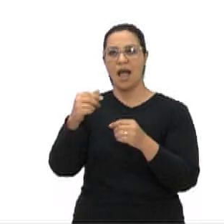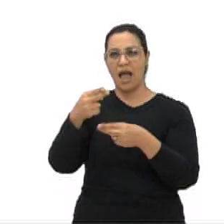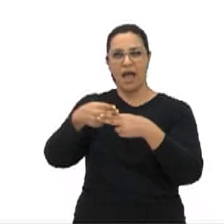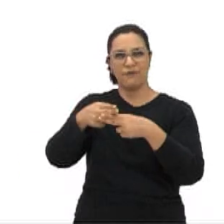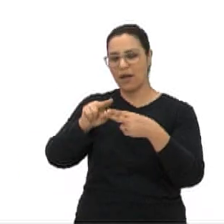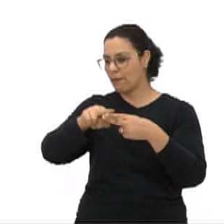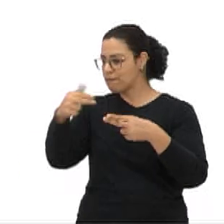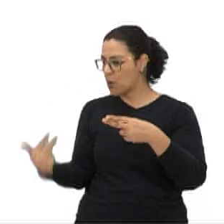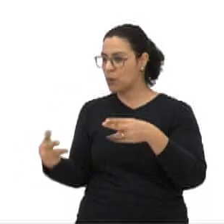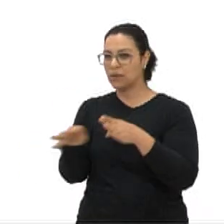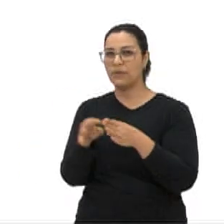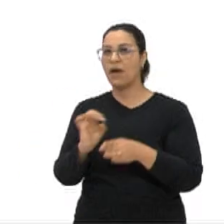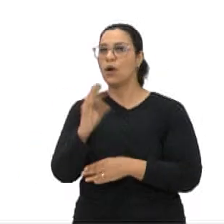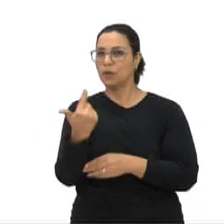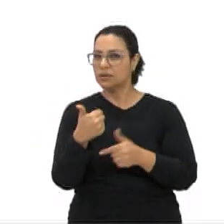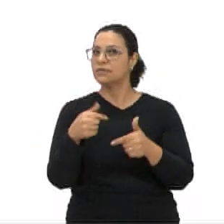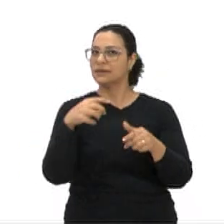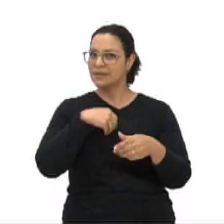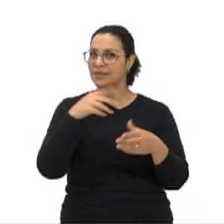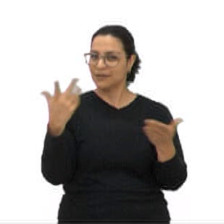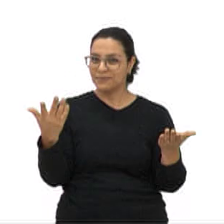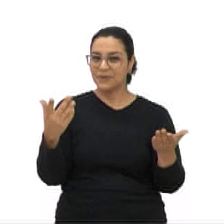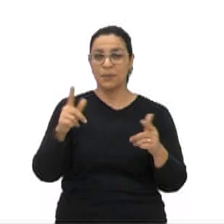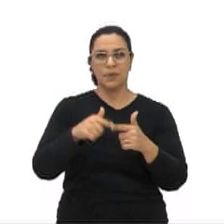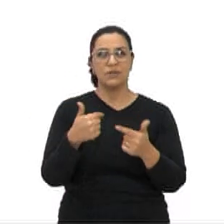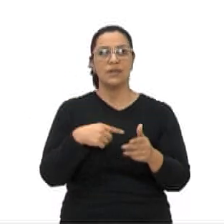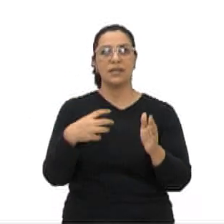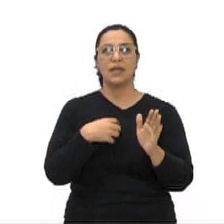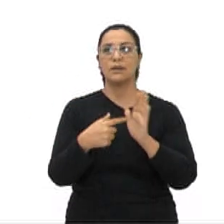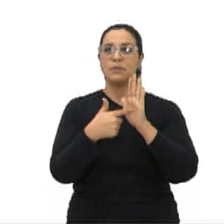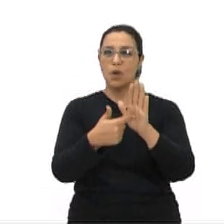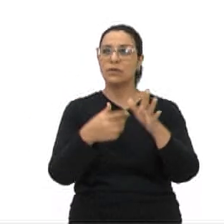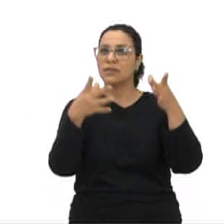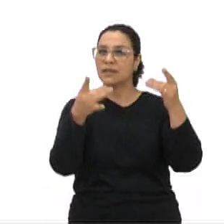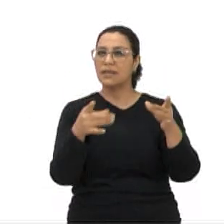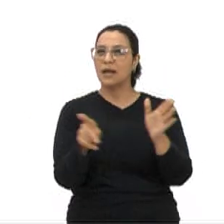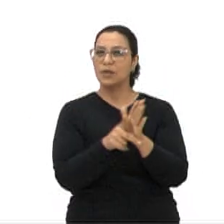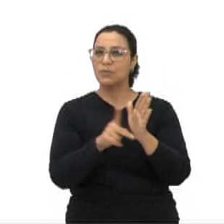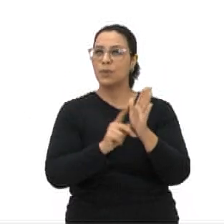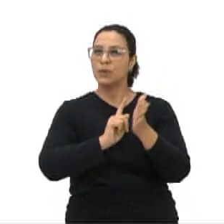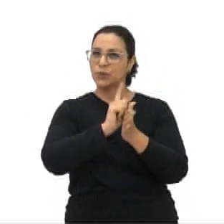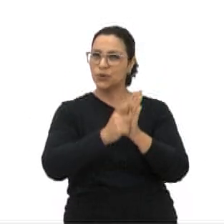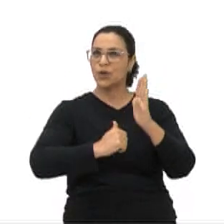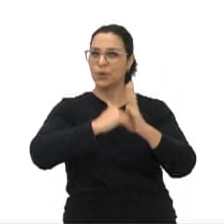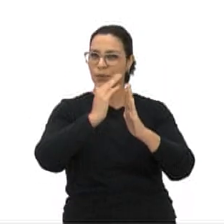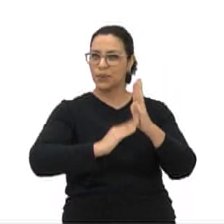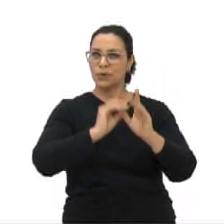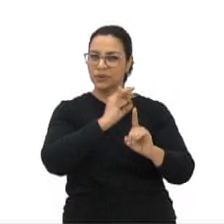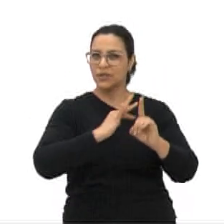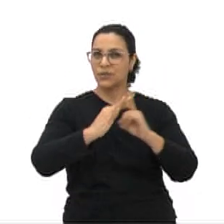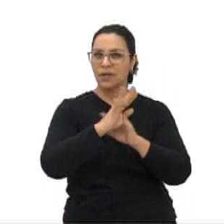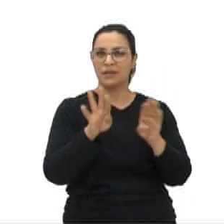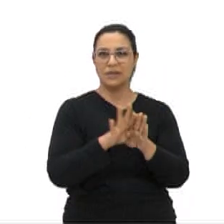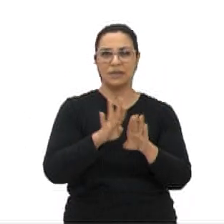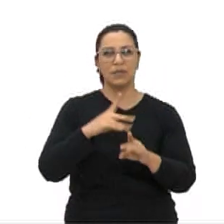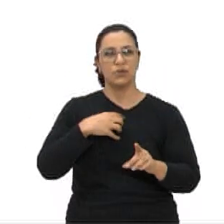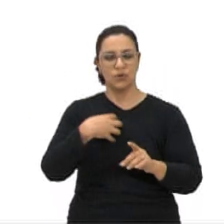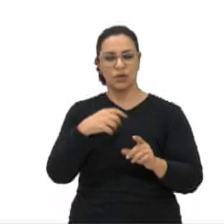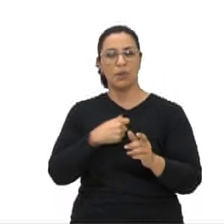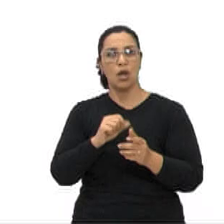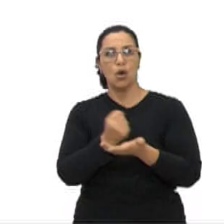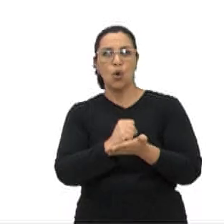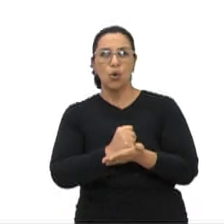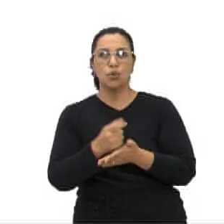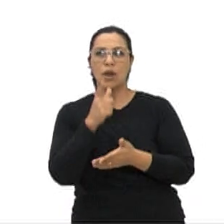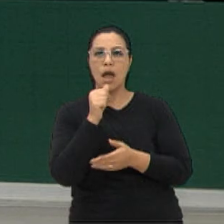vai cair, haverá algumas coisas que vão acontecer aqui, tá? Mas, ao mesmo tempo, ele traz questões da própria sociedade, domínio da natureza, né?